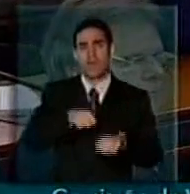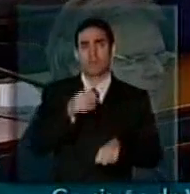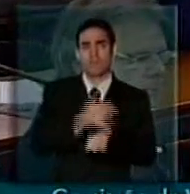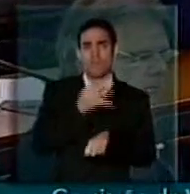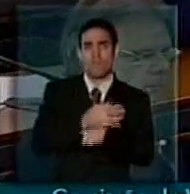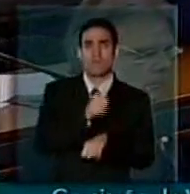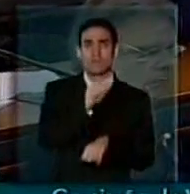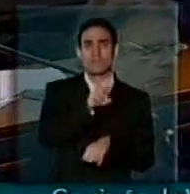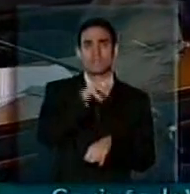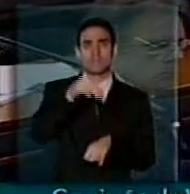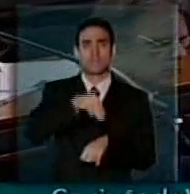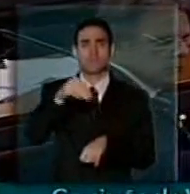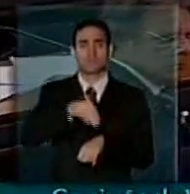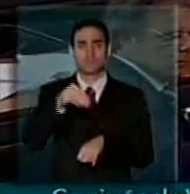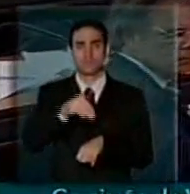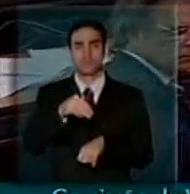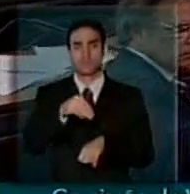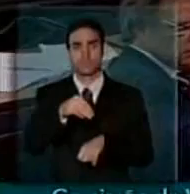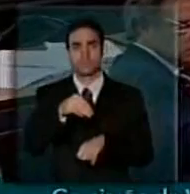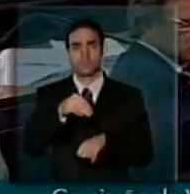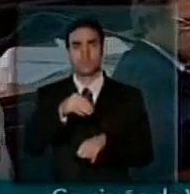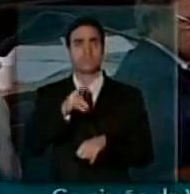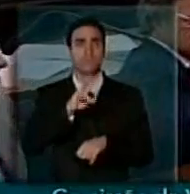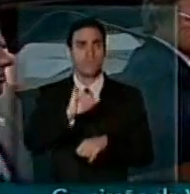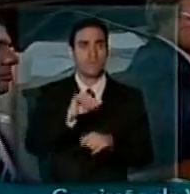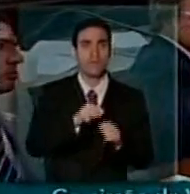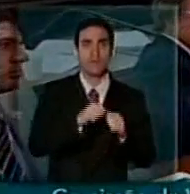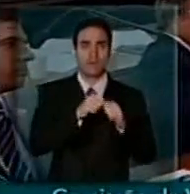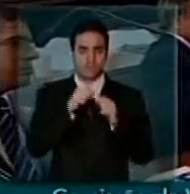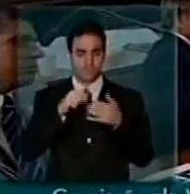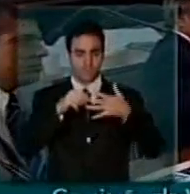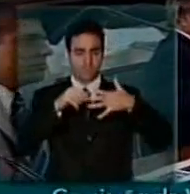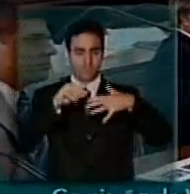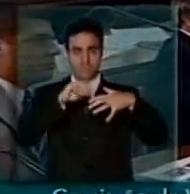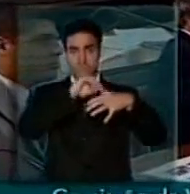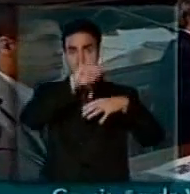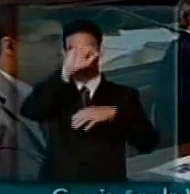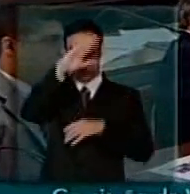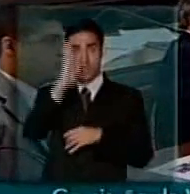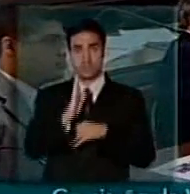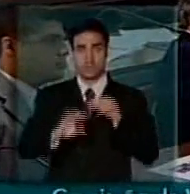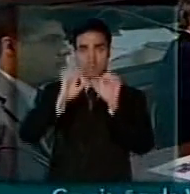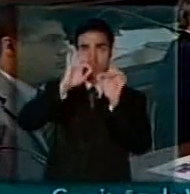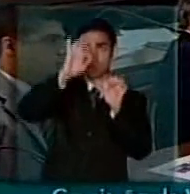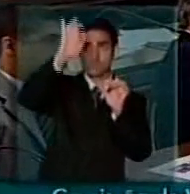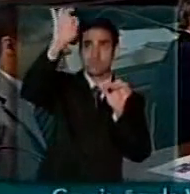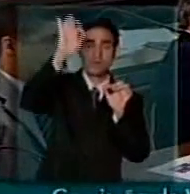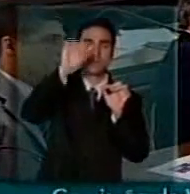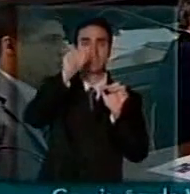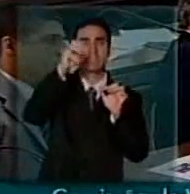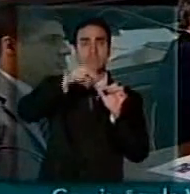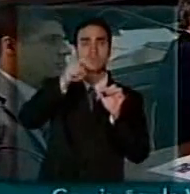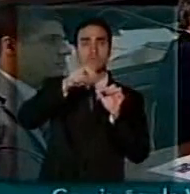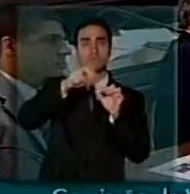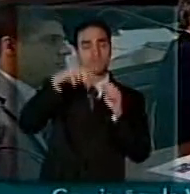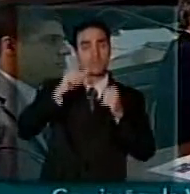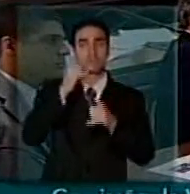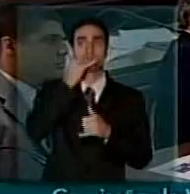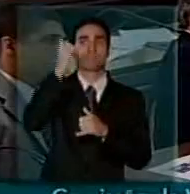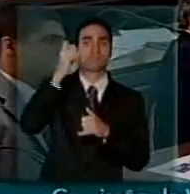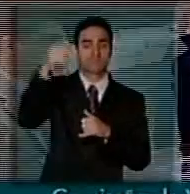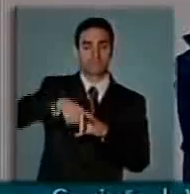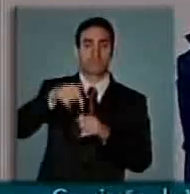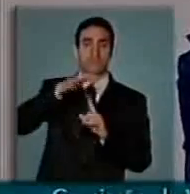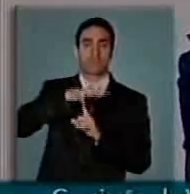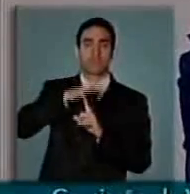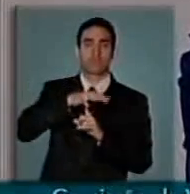cada aeronave que está saindo do Brasil para a Europa ou da Europa para o Brasil. Isso vai fazendo com que haja uma